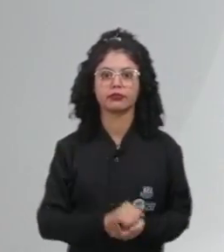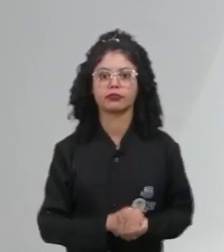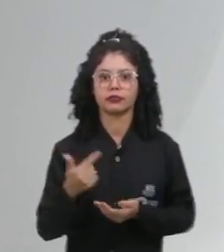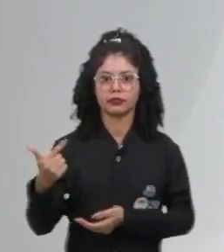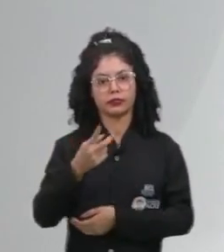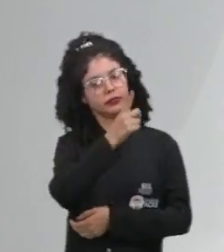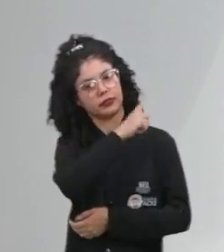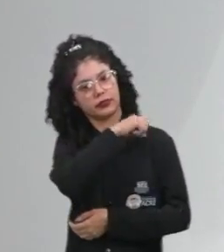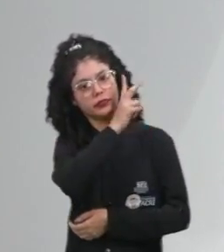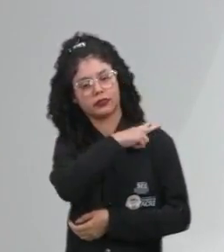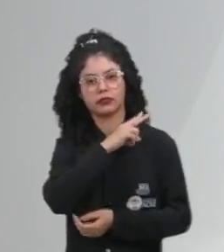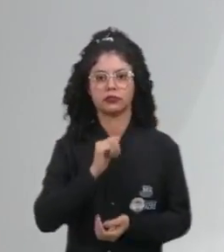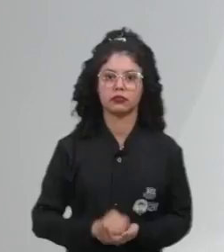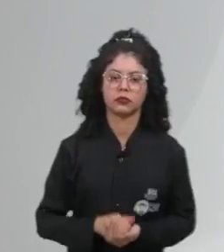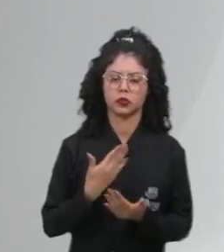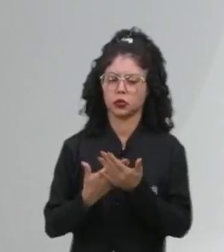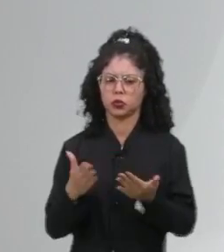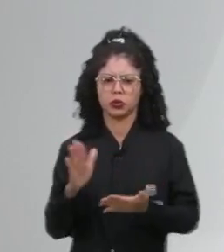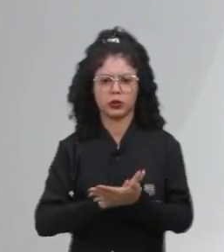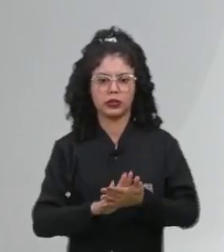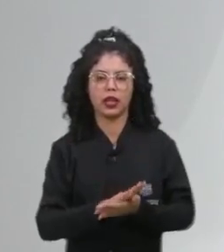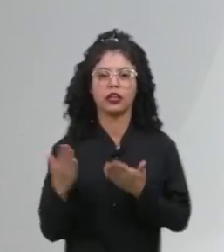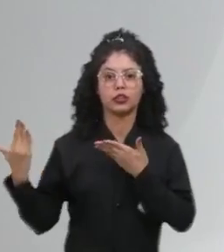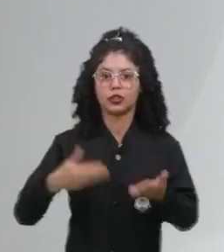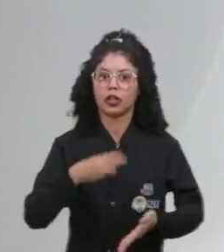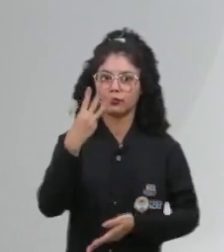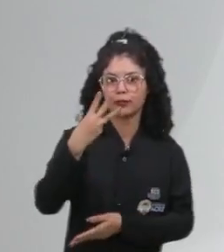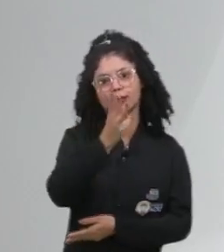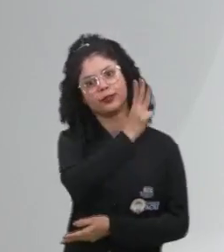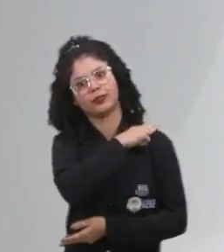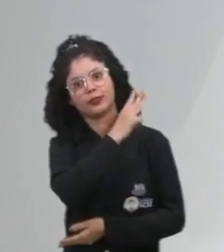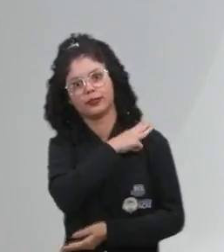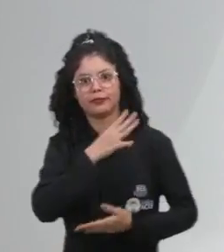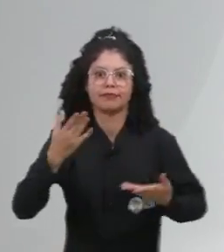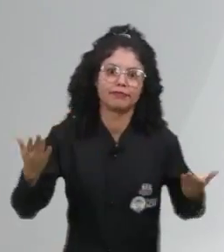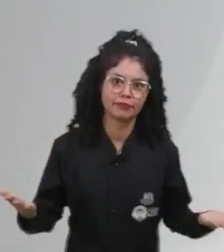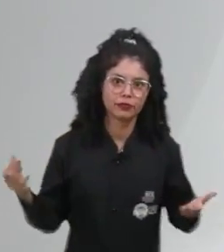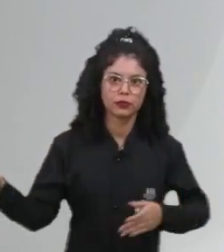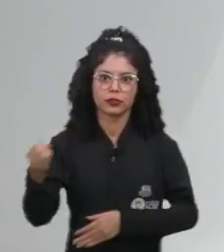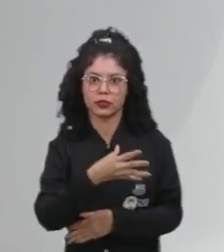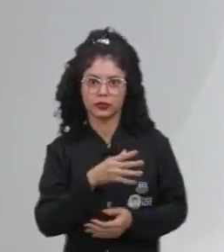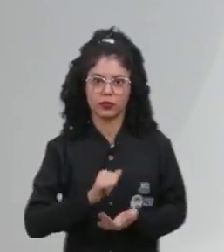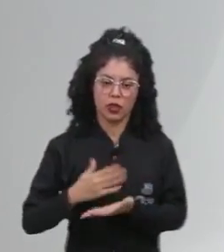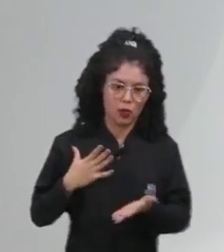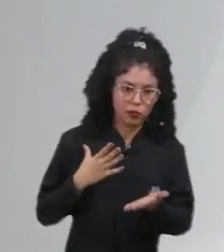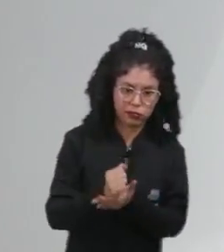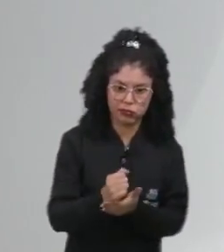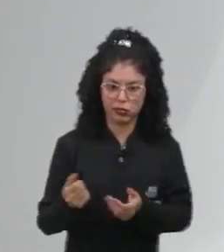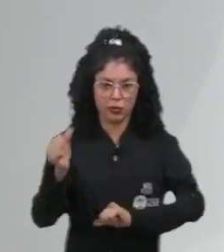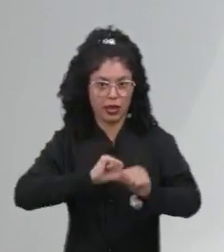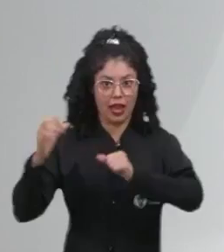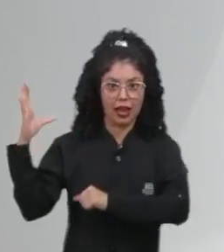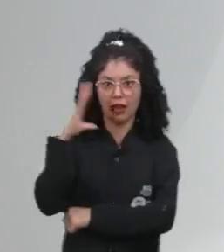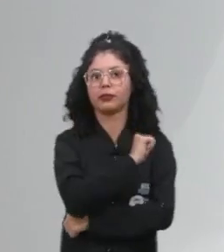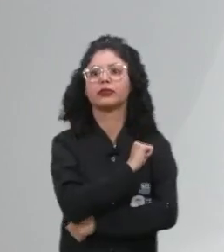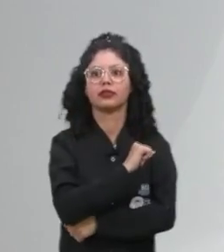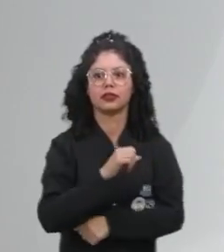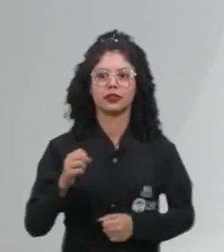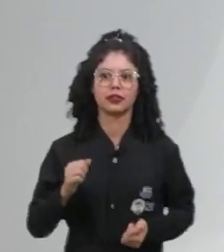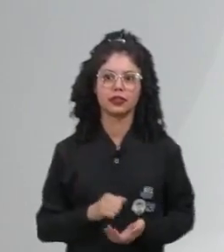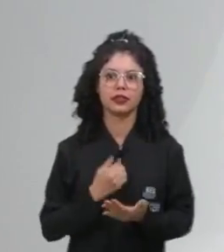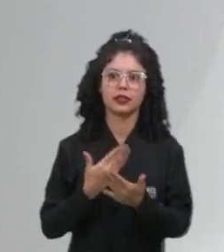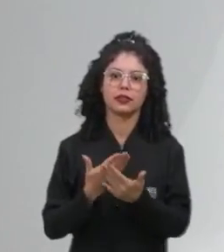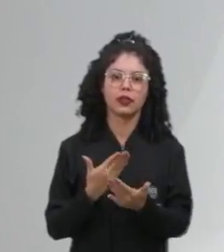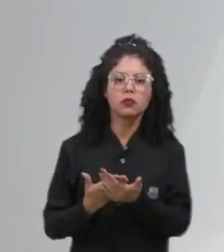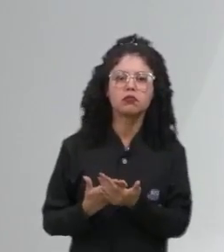segunda série do Ensino Médio negligência an os estudos chega no terceiro ele é tipo no novo convertido ele quer mudar de vida agora é nova criatura Vai